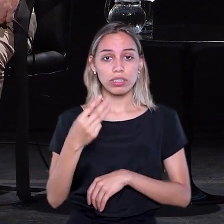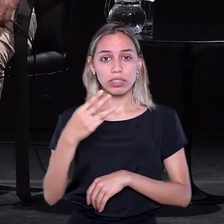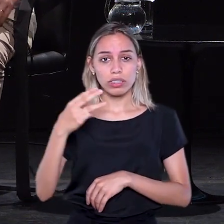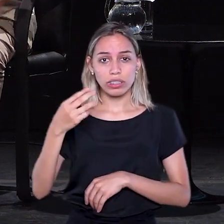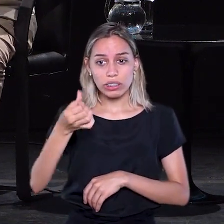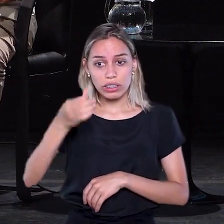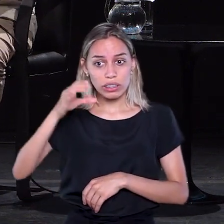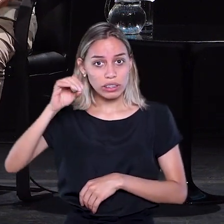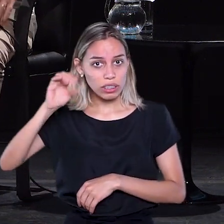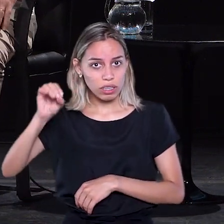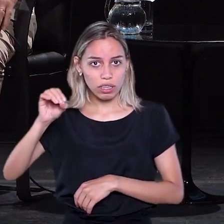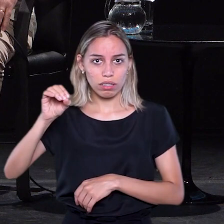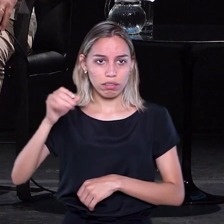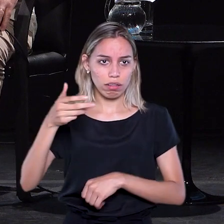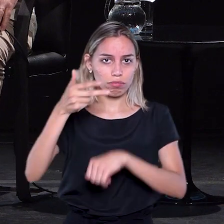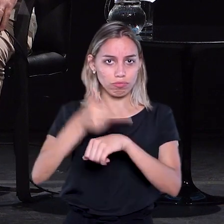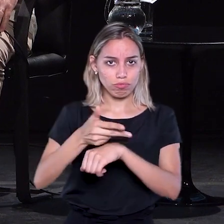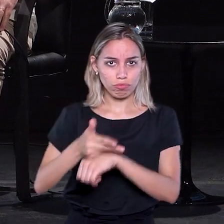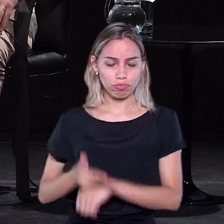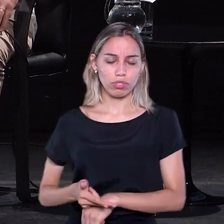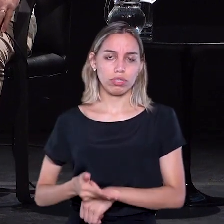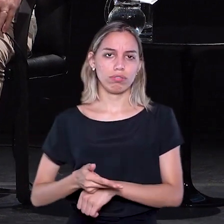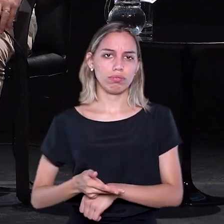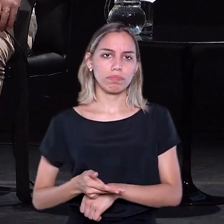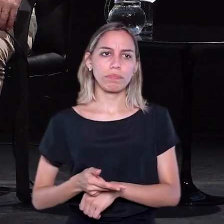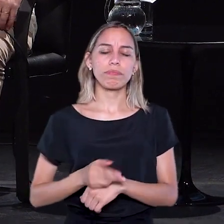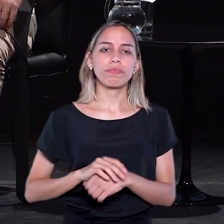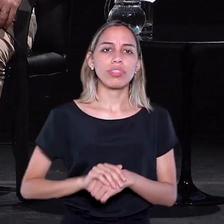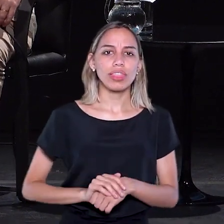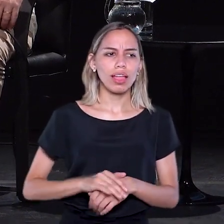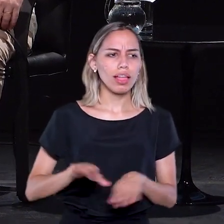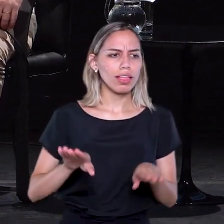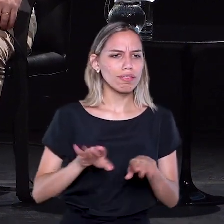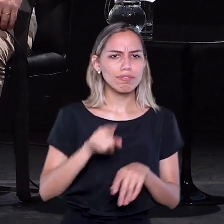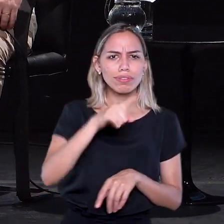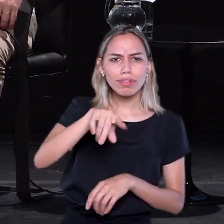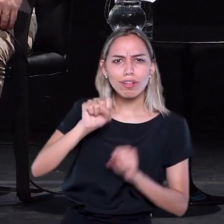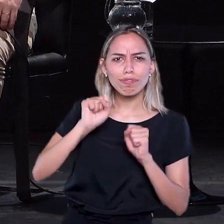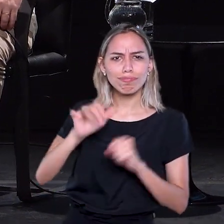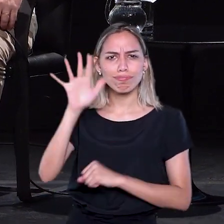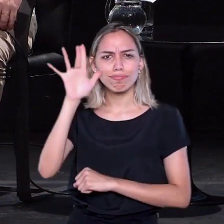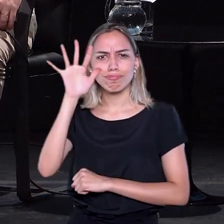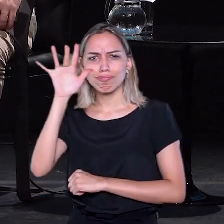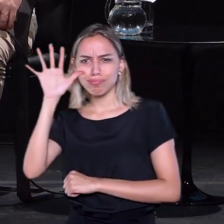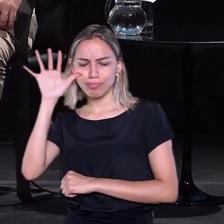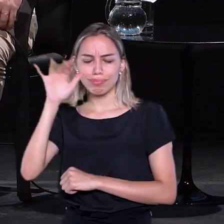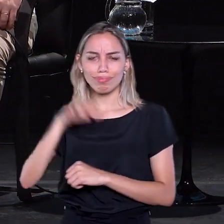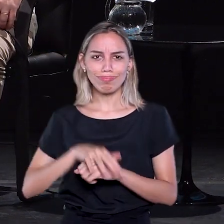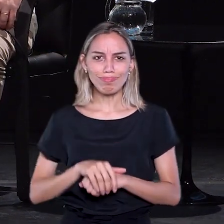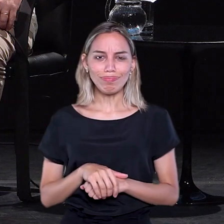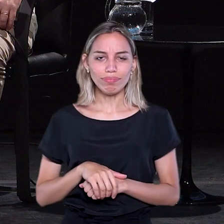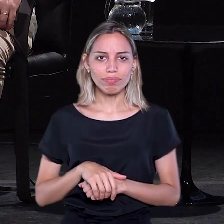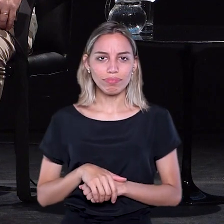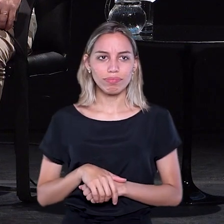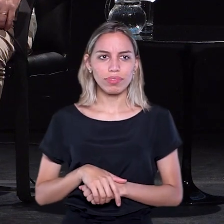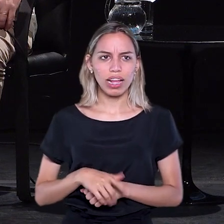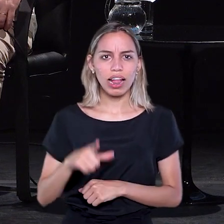TV, programas como esse, gravados e à disposição de vocês. Lá